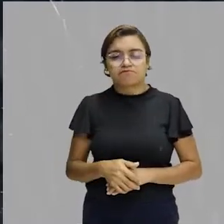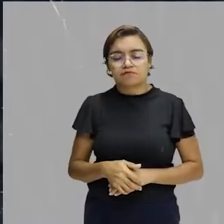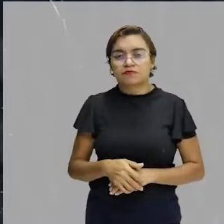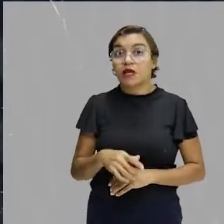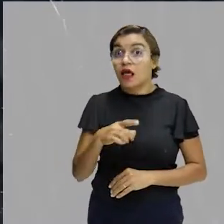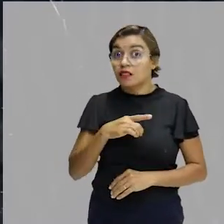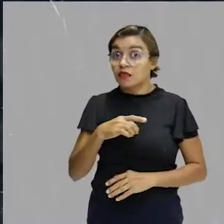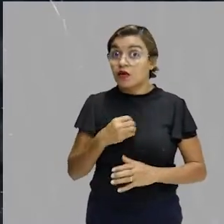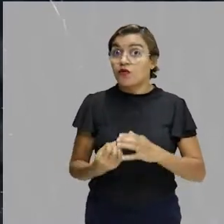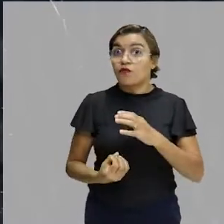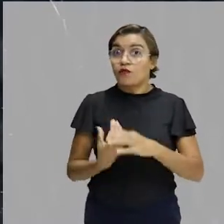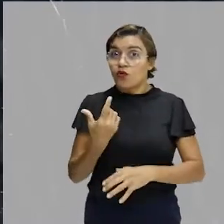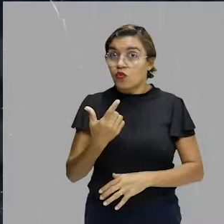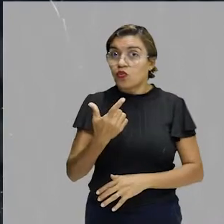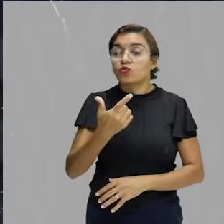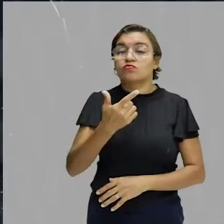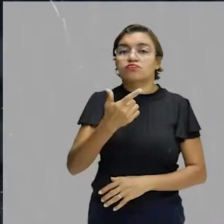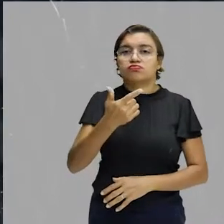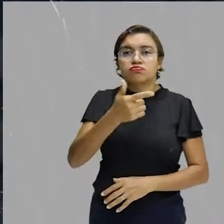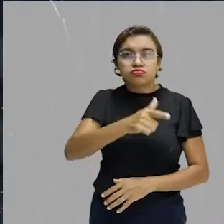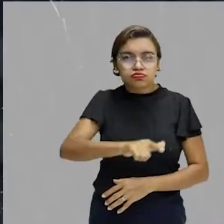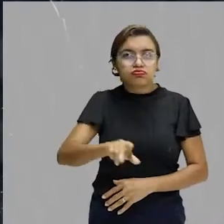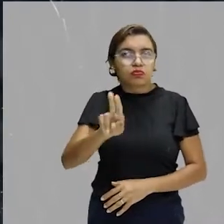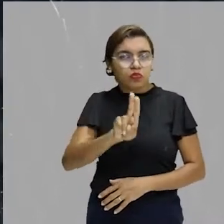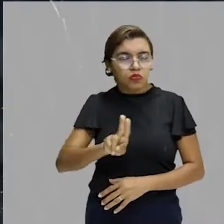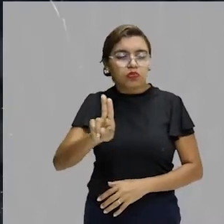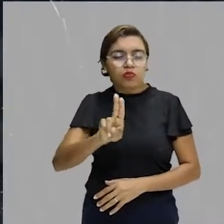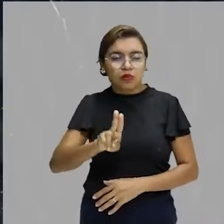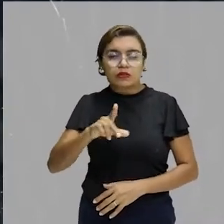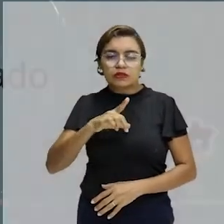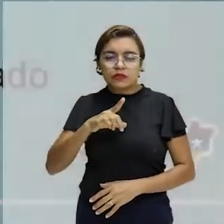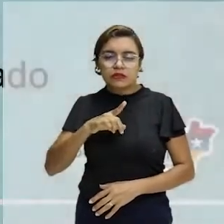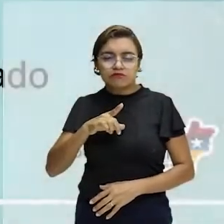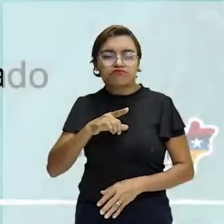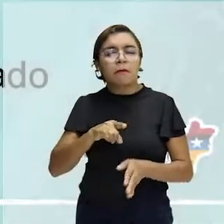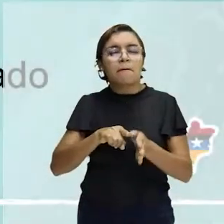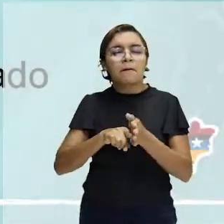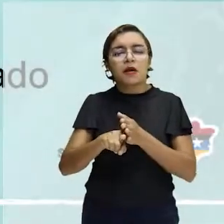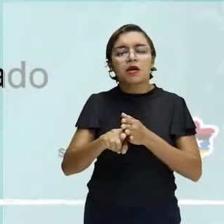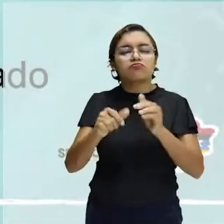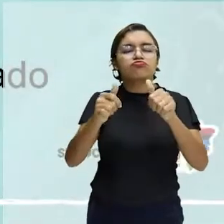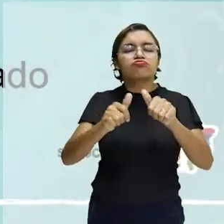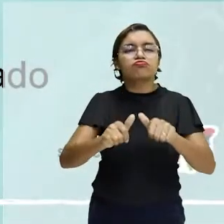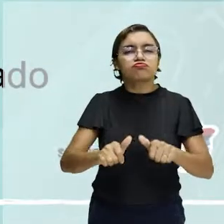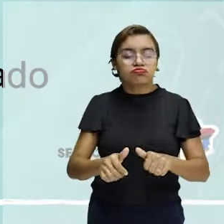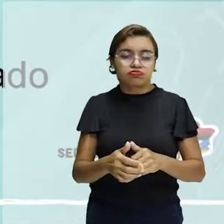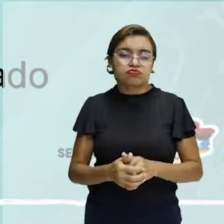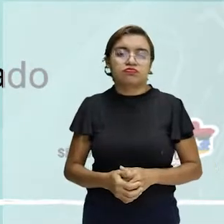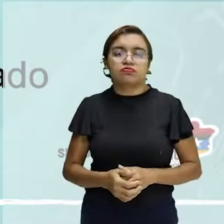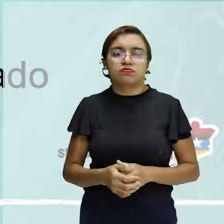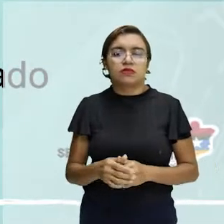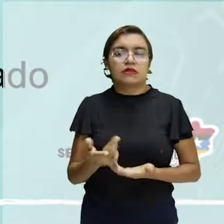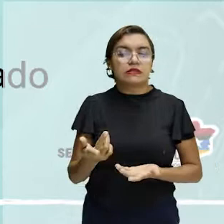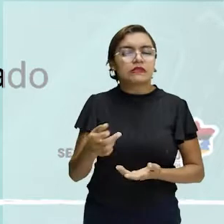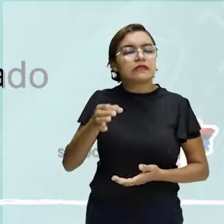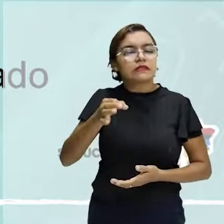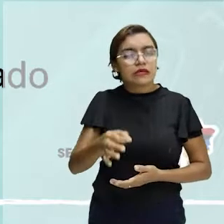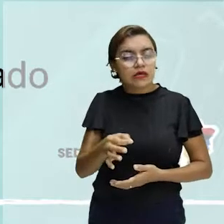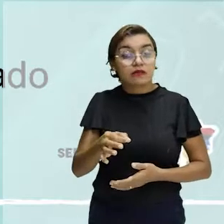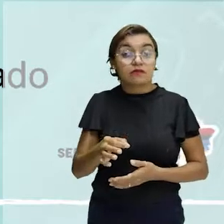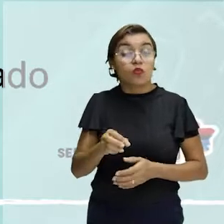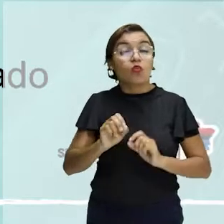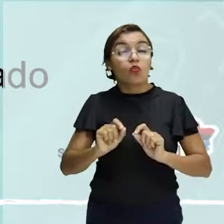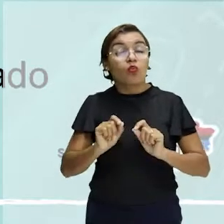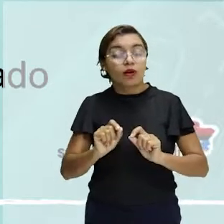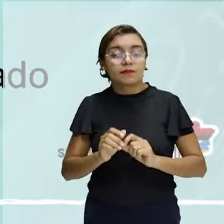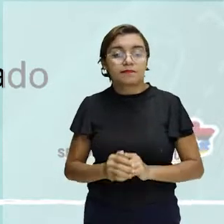muita fonte não renovável, né? Vamos ver o que, que essa questão nos diz, né? Então, o que está correto aí, né? A energia nuclear